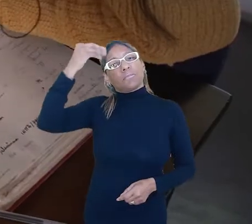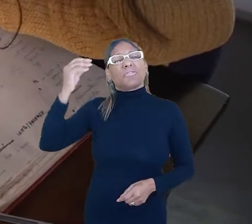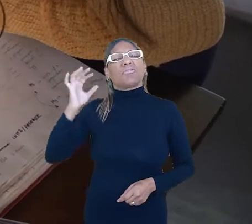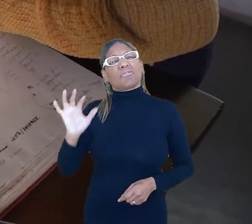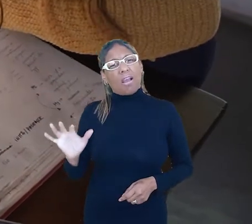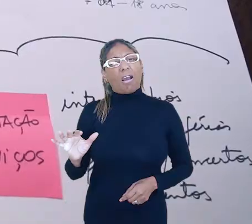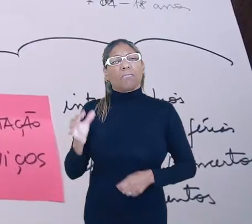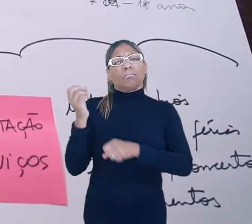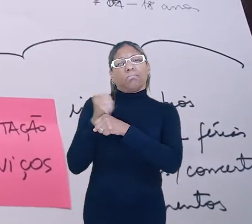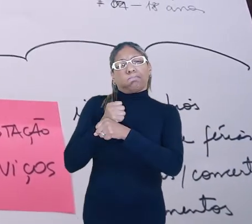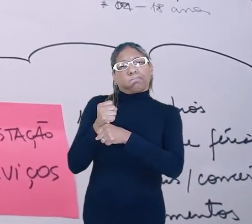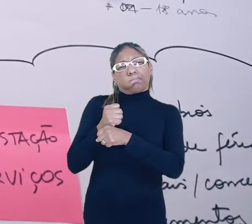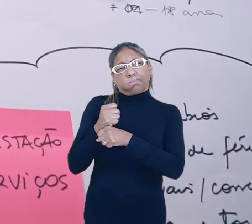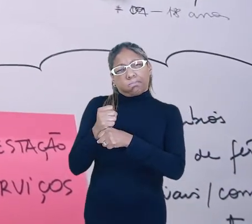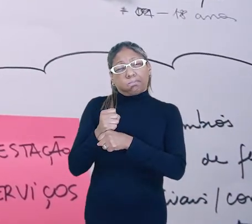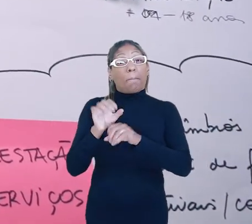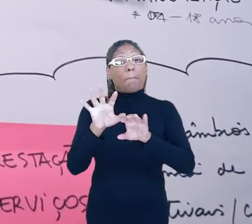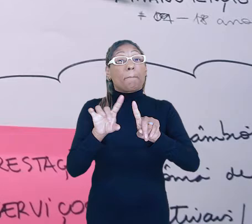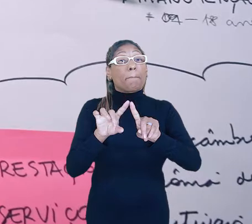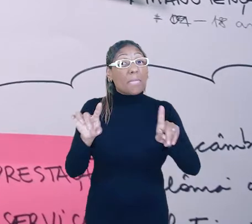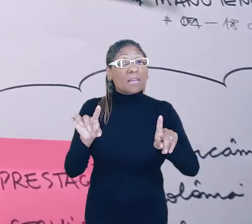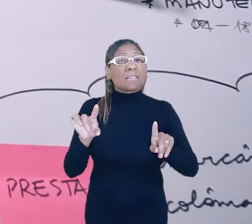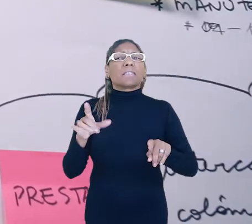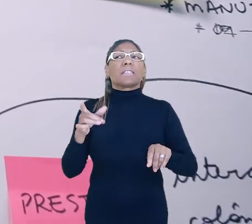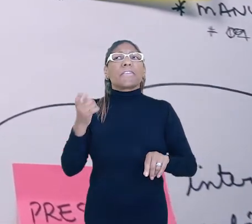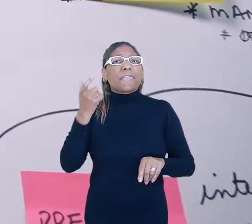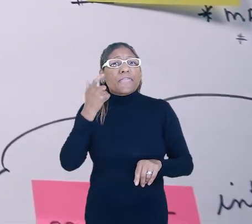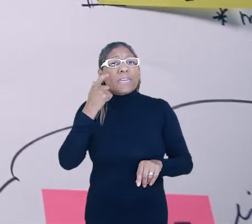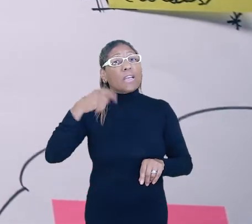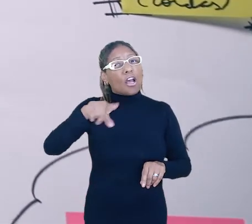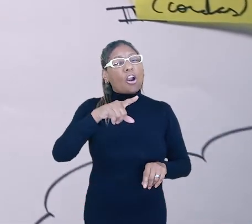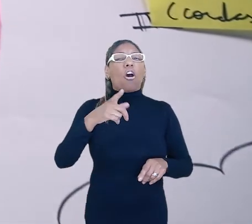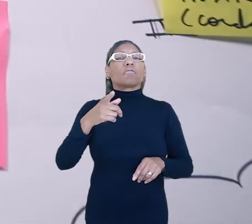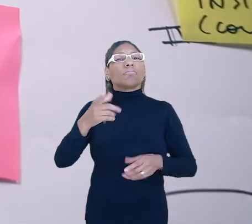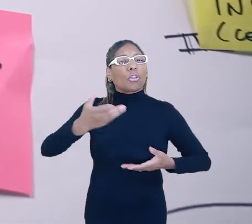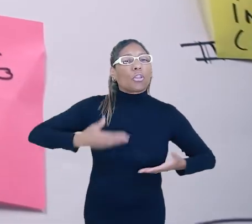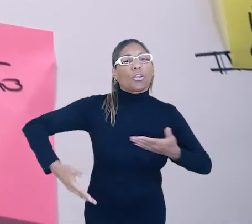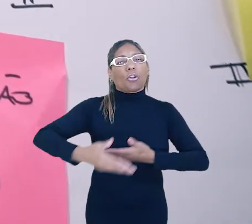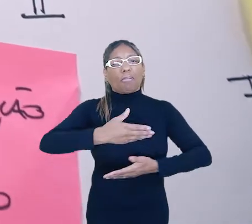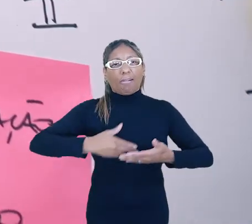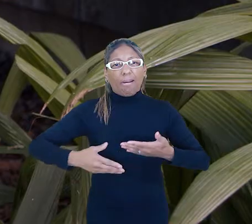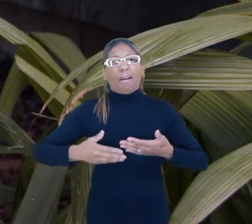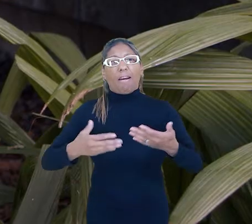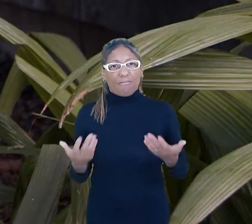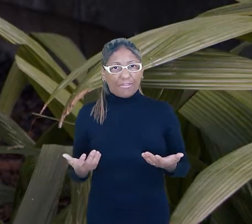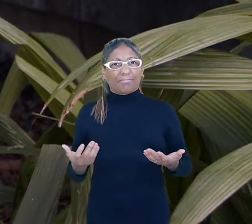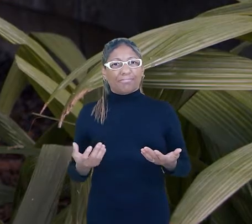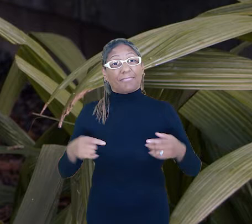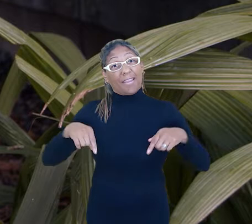muita experiência já, que está há anos no mercado, mas que mesmo assim ouvia muito as nossas recomendações, que trocava muito com os